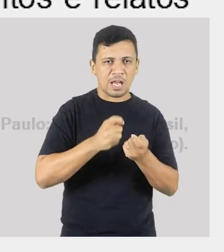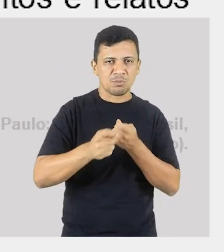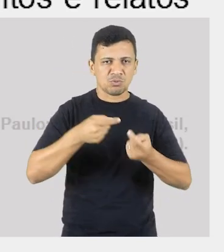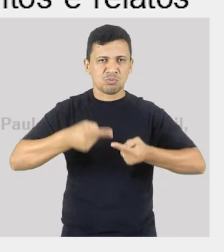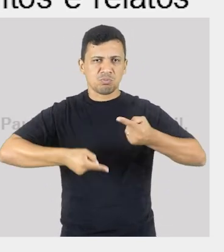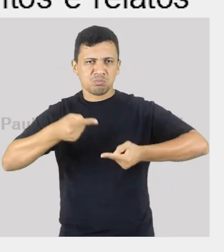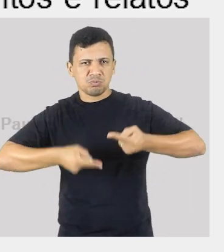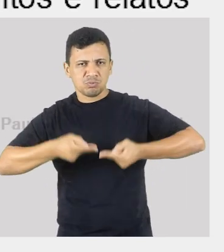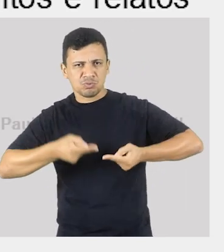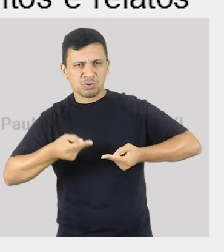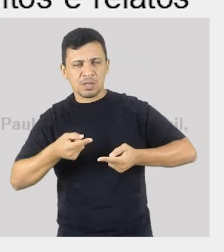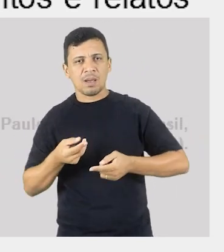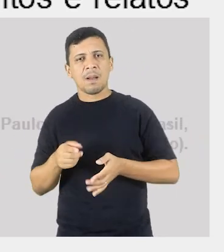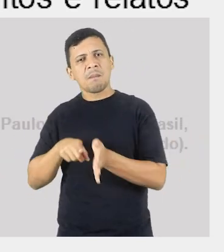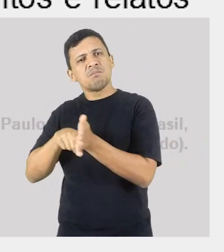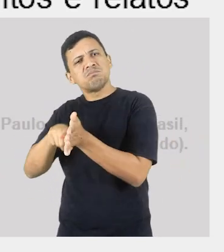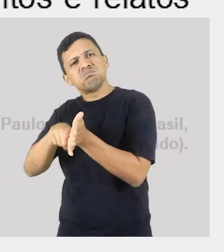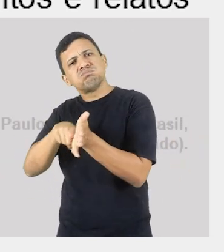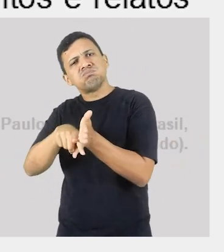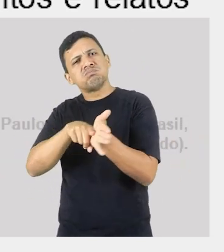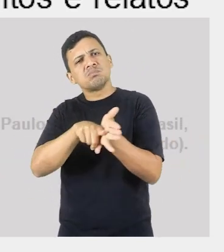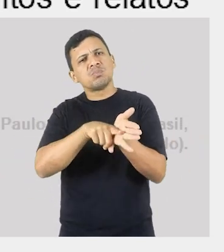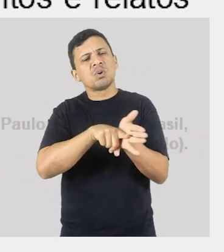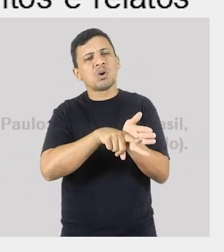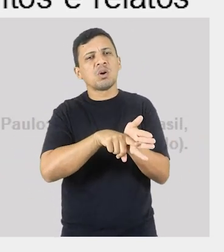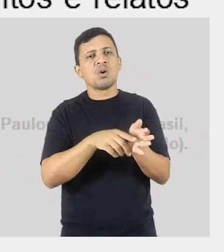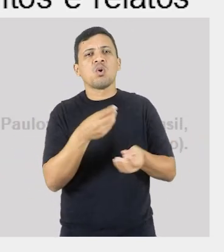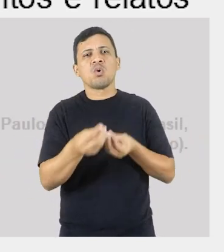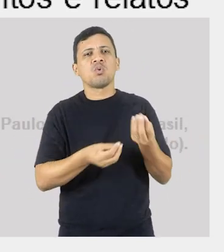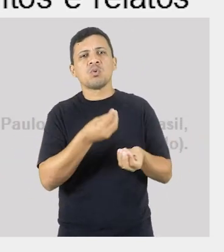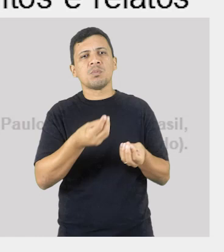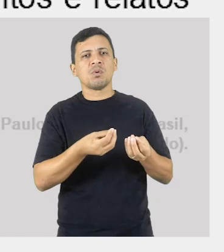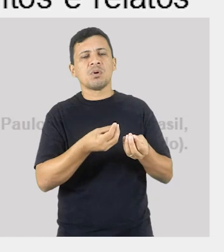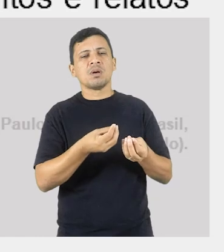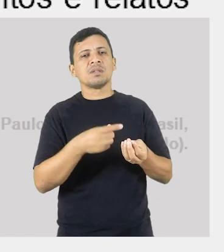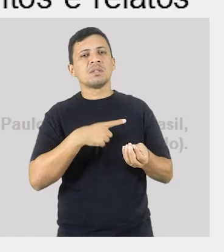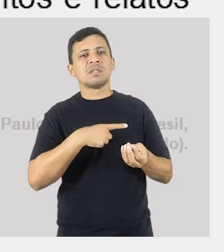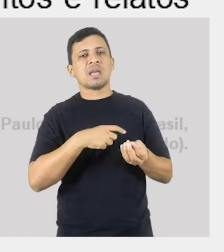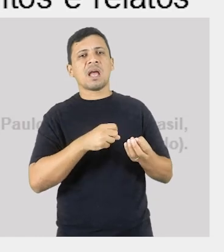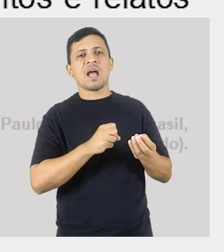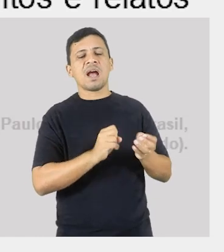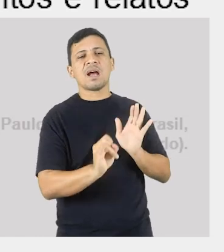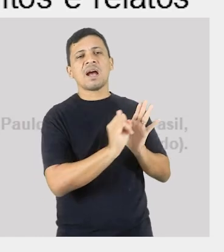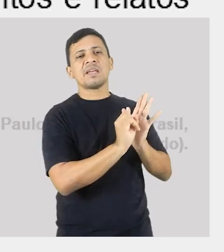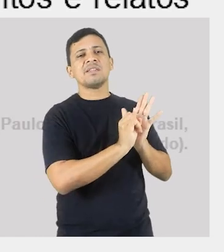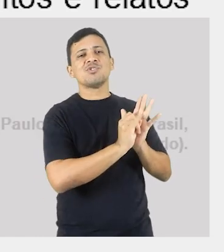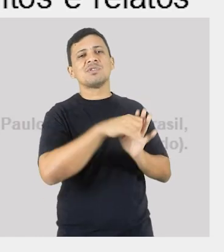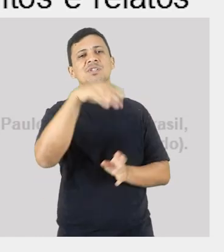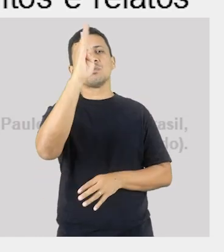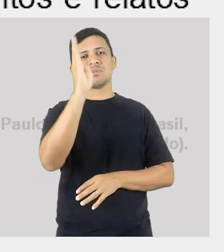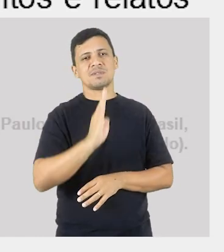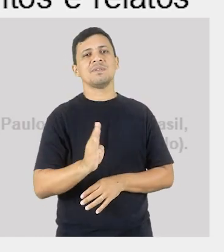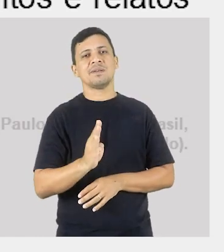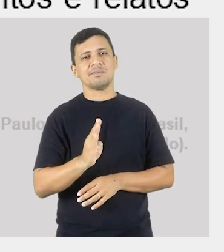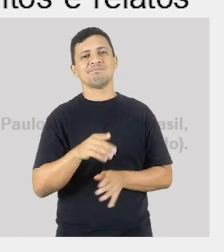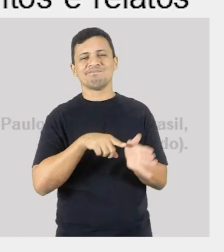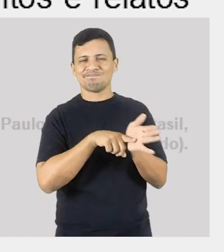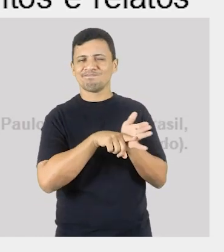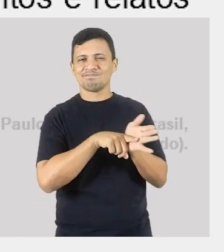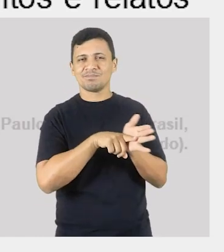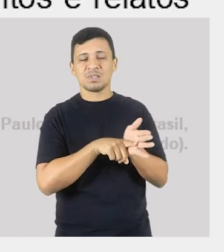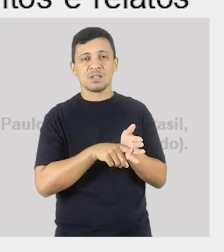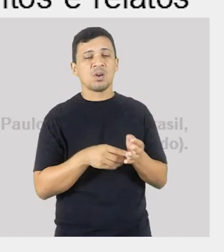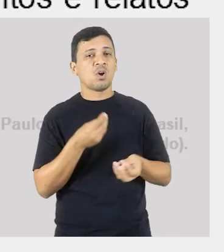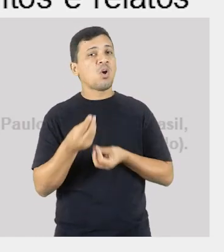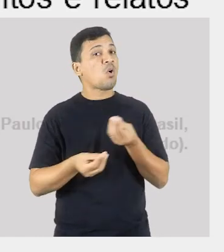da investigação a respeito do caráter brasileiro, ou seja, da ideia da identidade brasileira. Em certo sentido, a